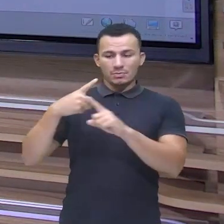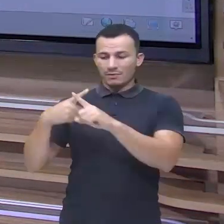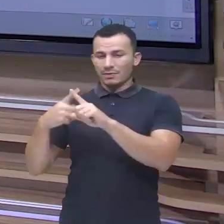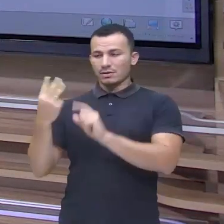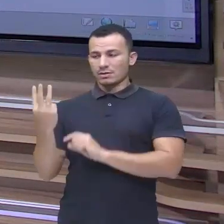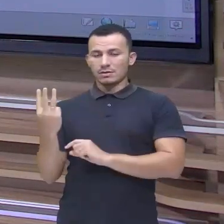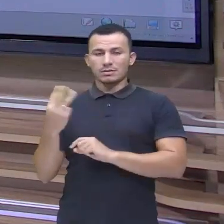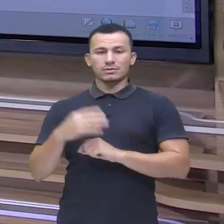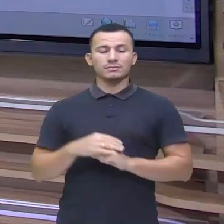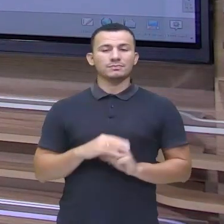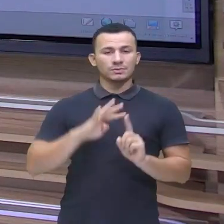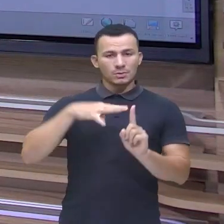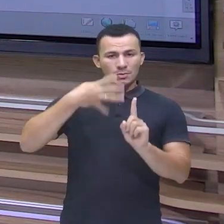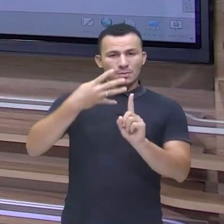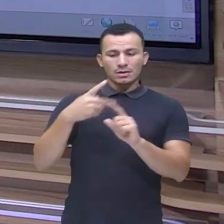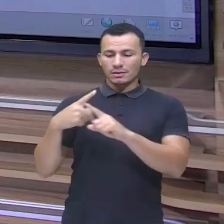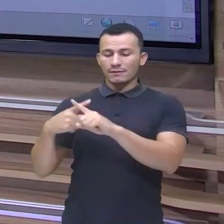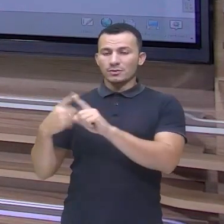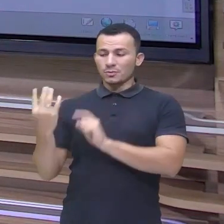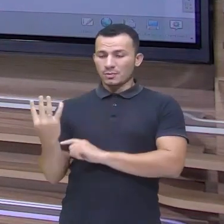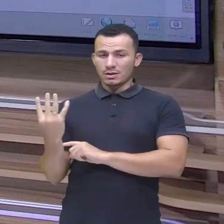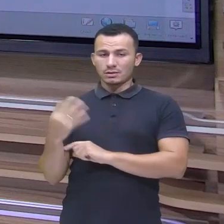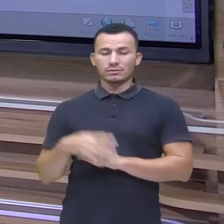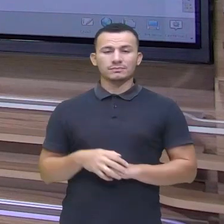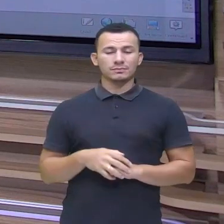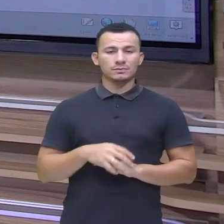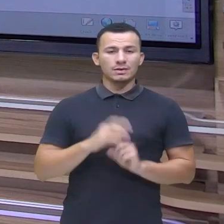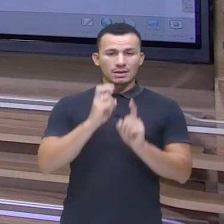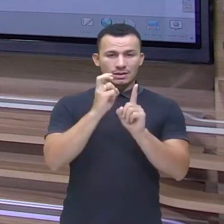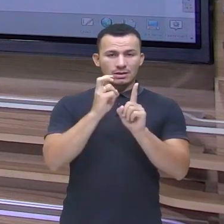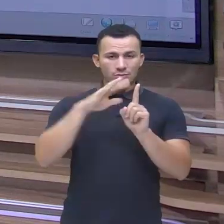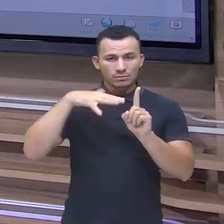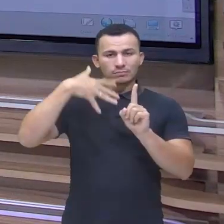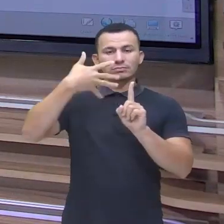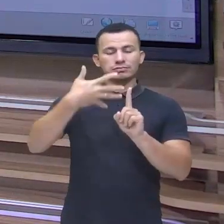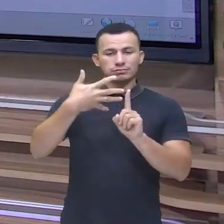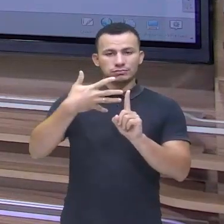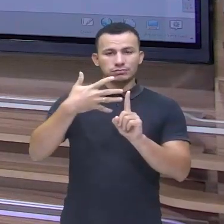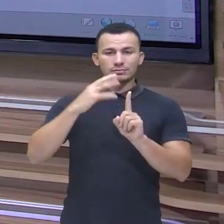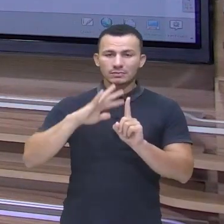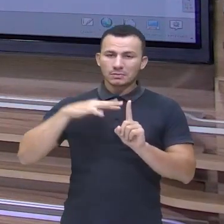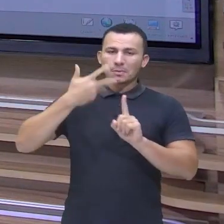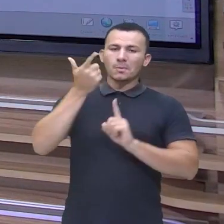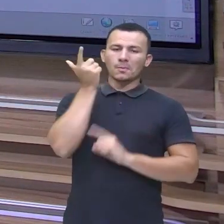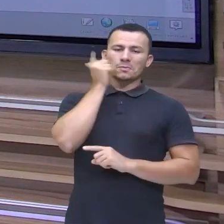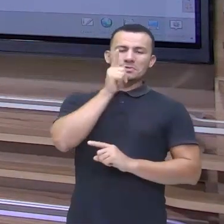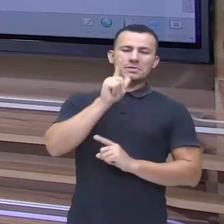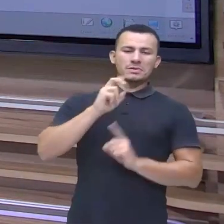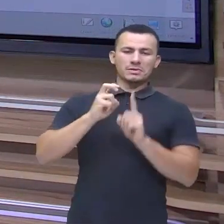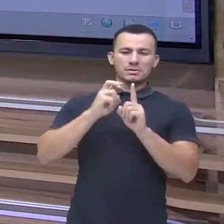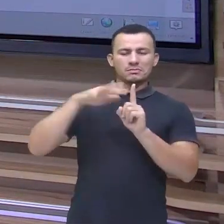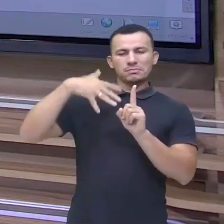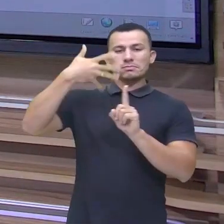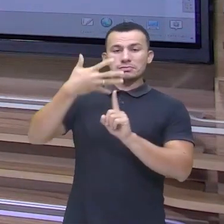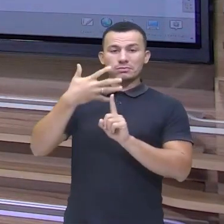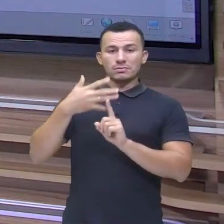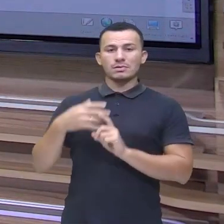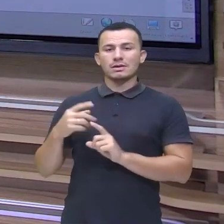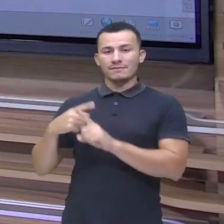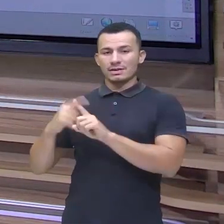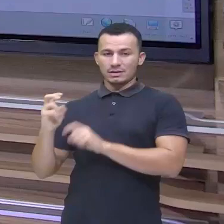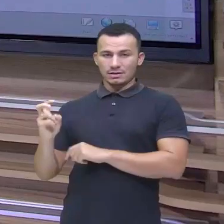3. Quádruplo, multiplica por 4. E quíntuplo. Ganhei o quíntuplo, multiplica por 5. Tudo